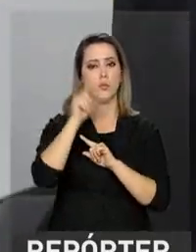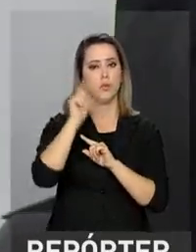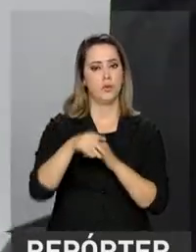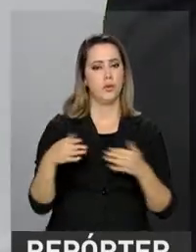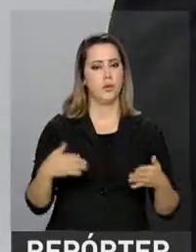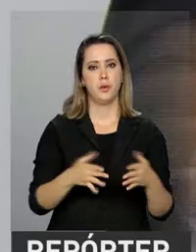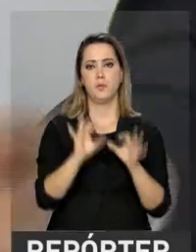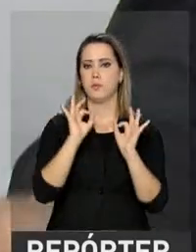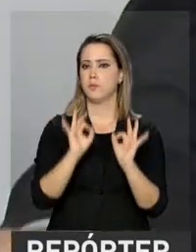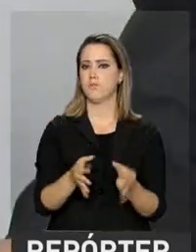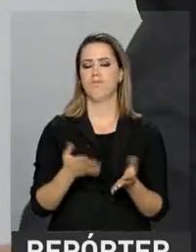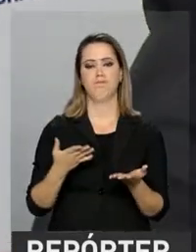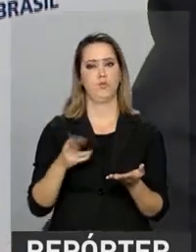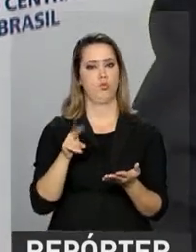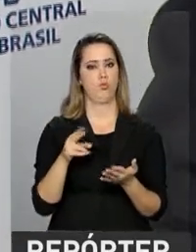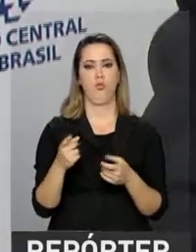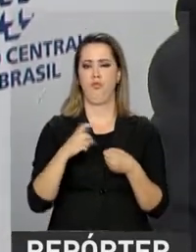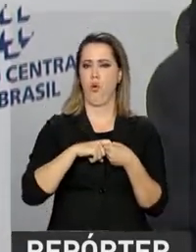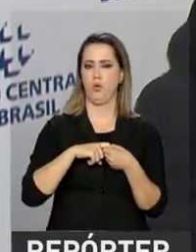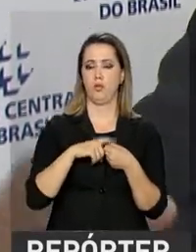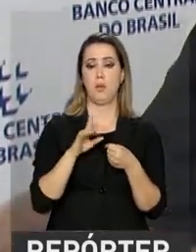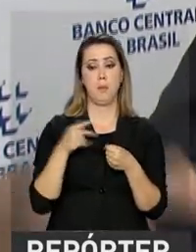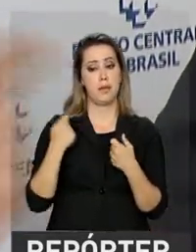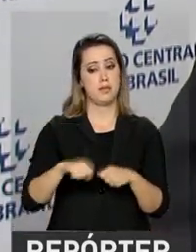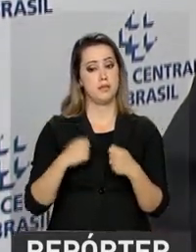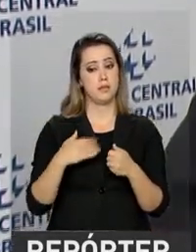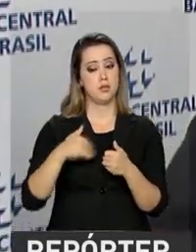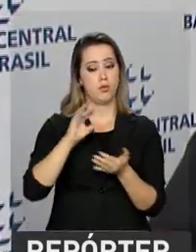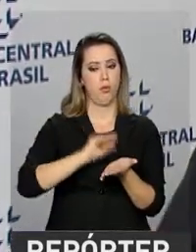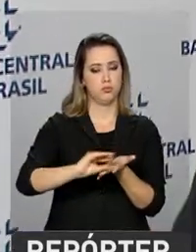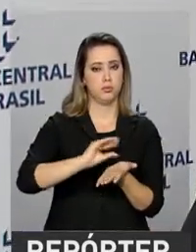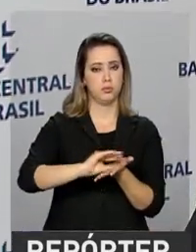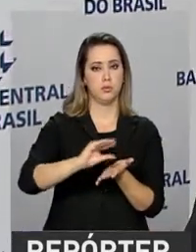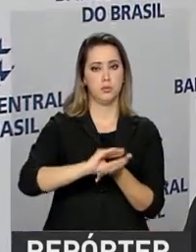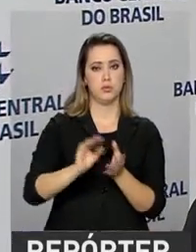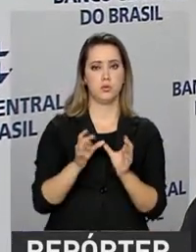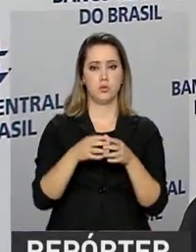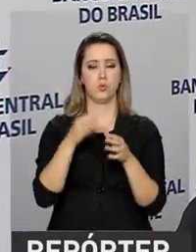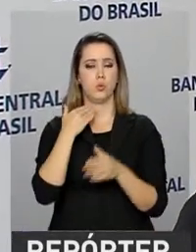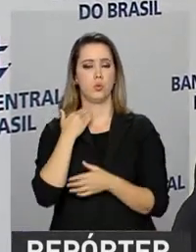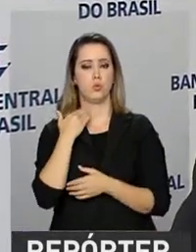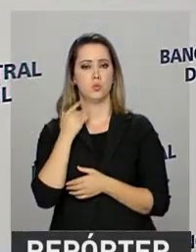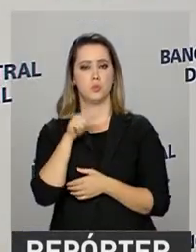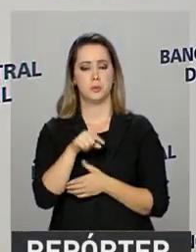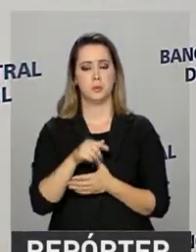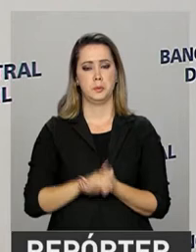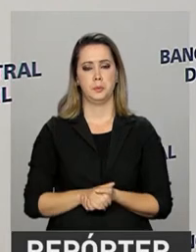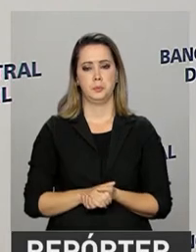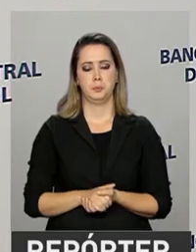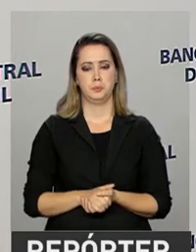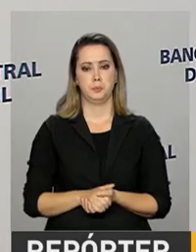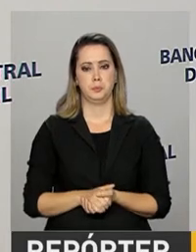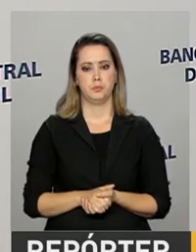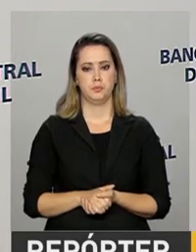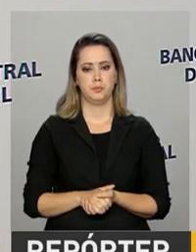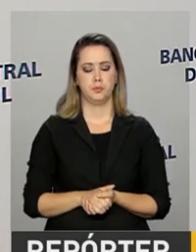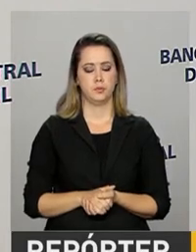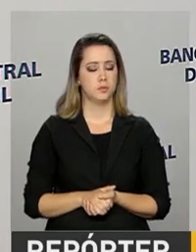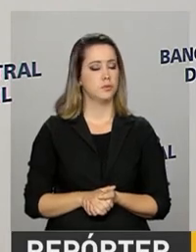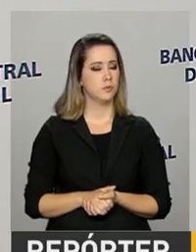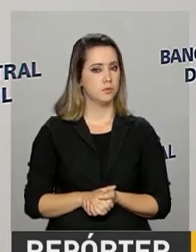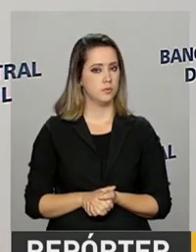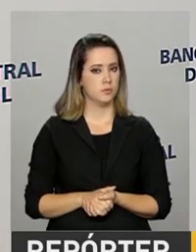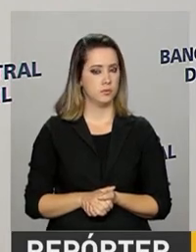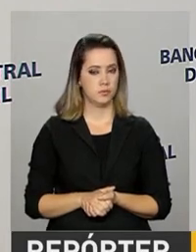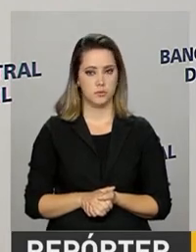é irreversível e exigirá cada vez mais investimentos das instituições bancárias nós vamos ter utilização